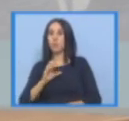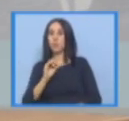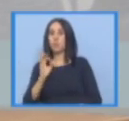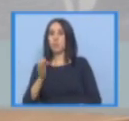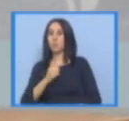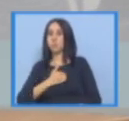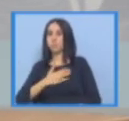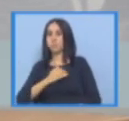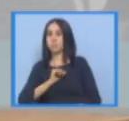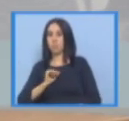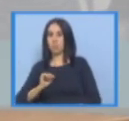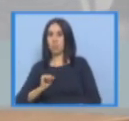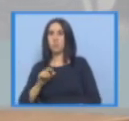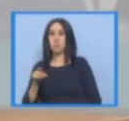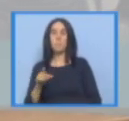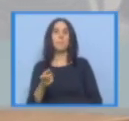patronais, com